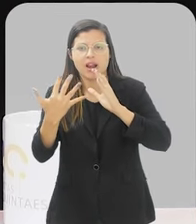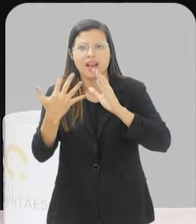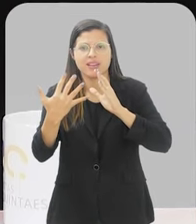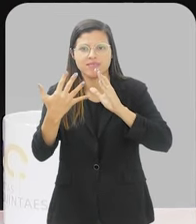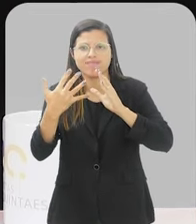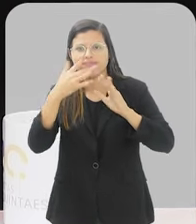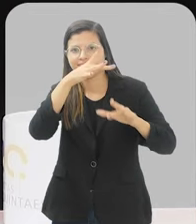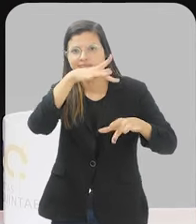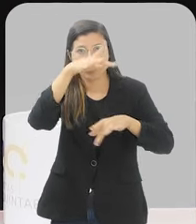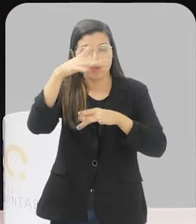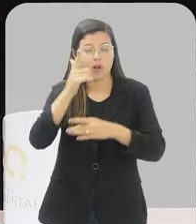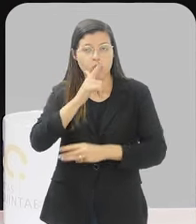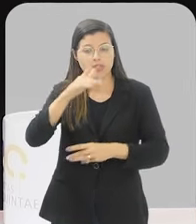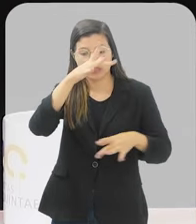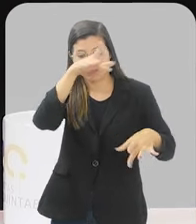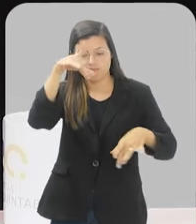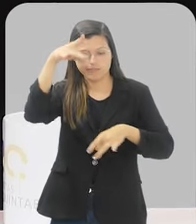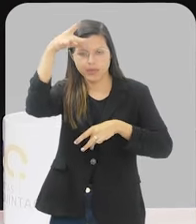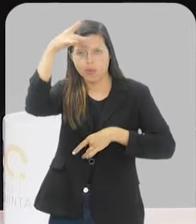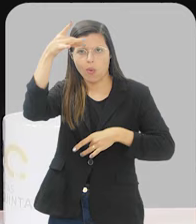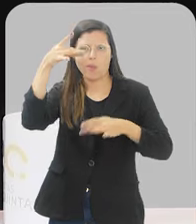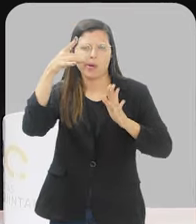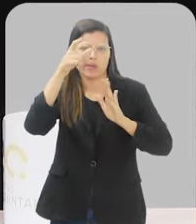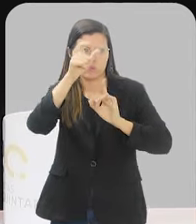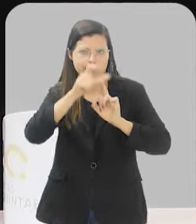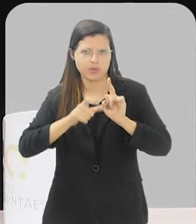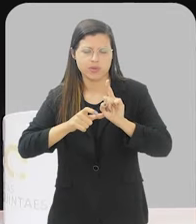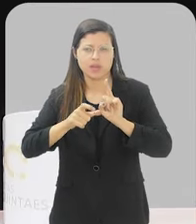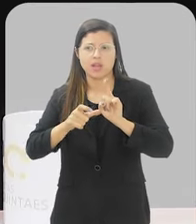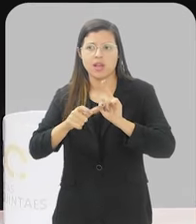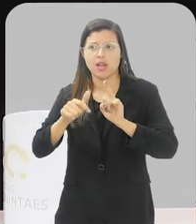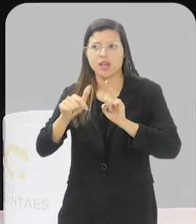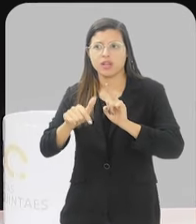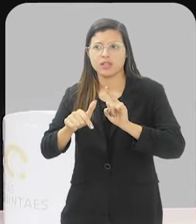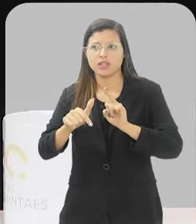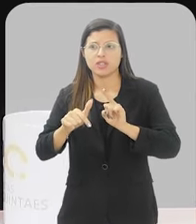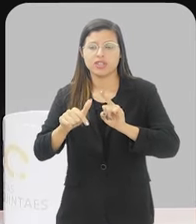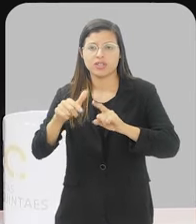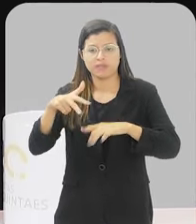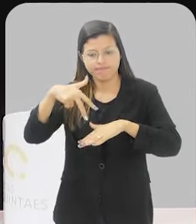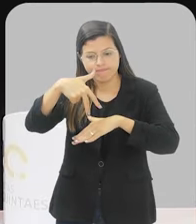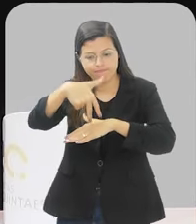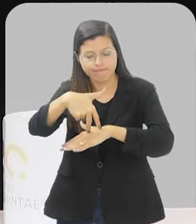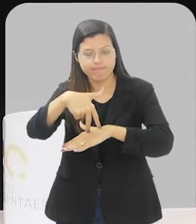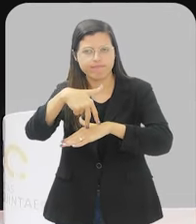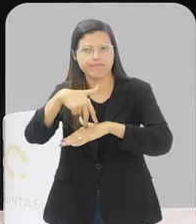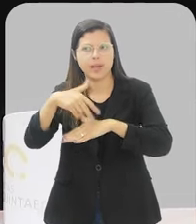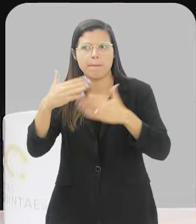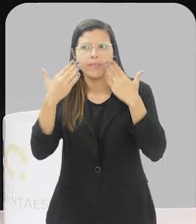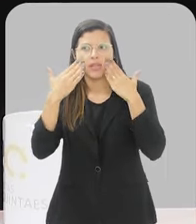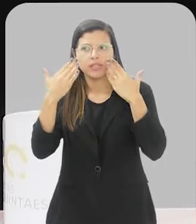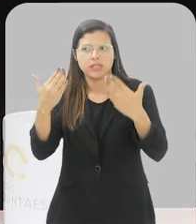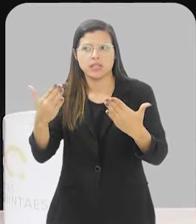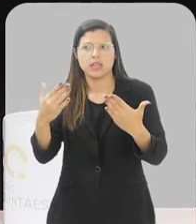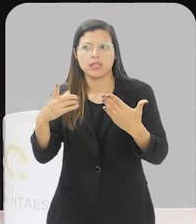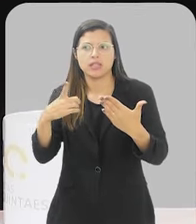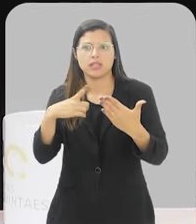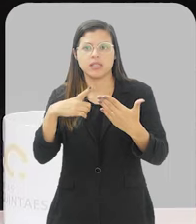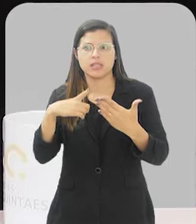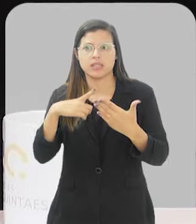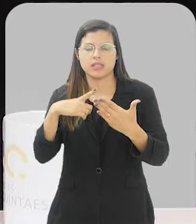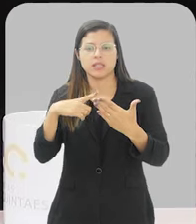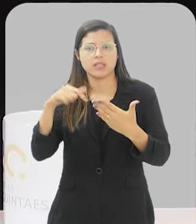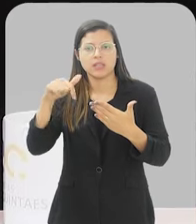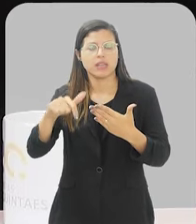para poder incorporar no personagem, como a alegoria é um palco, né, você ser a peça